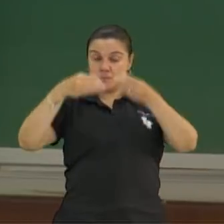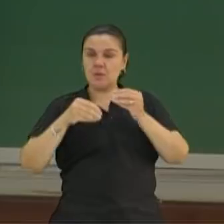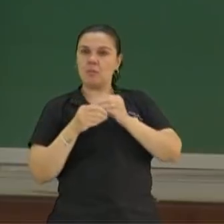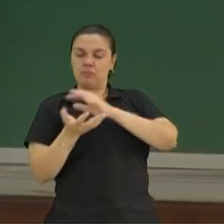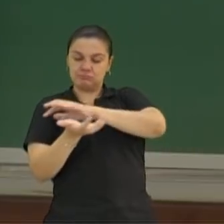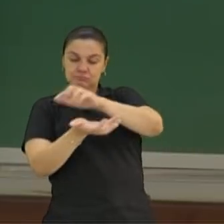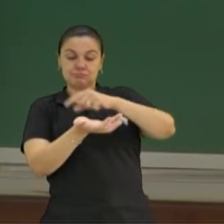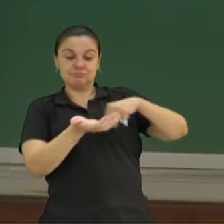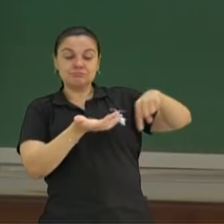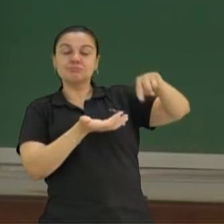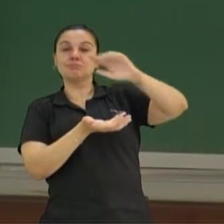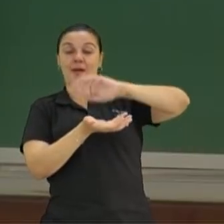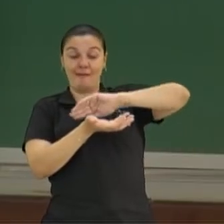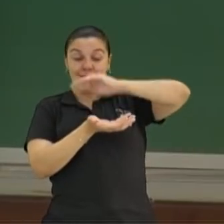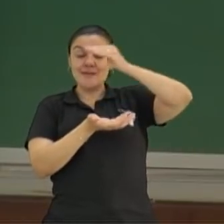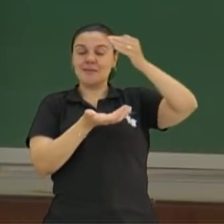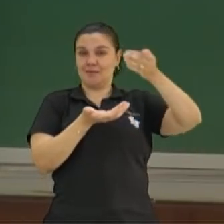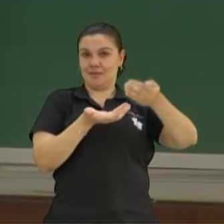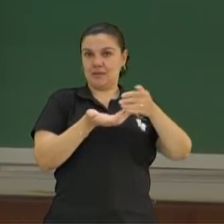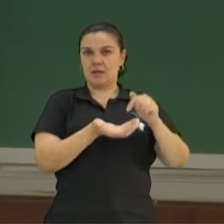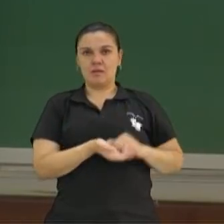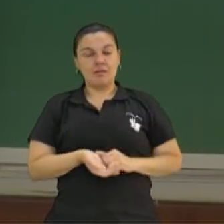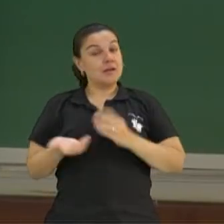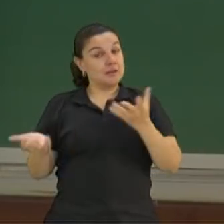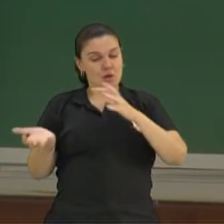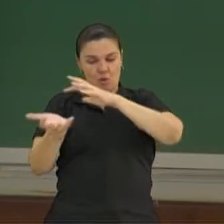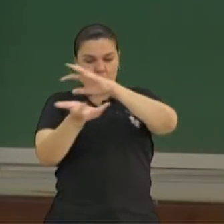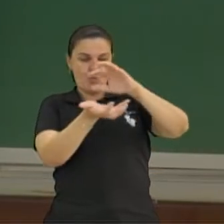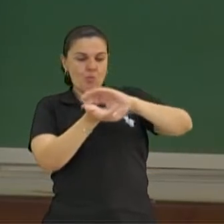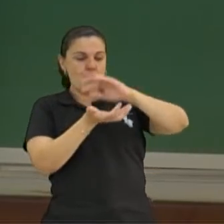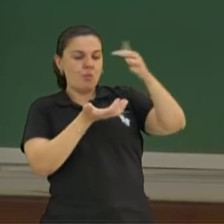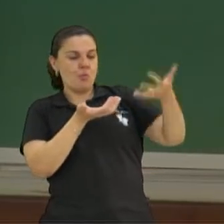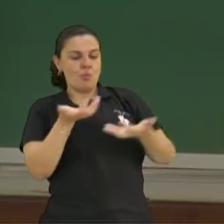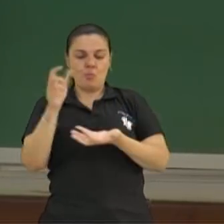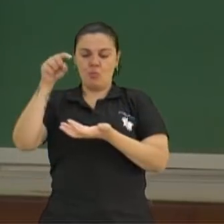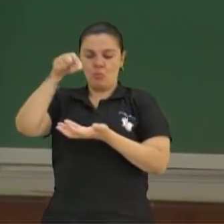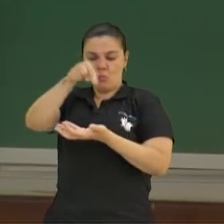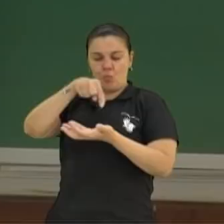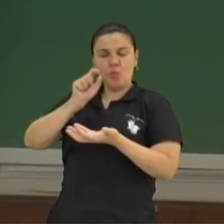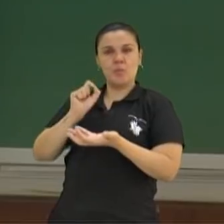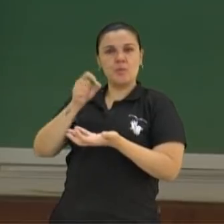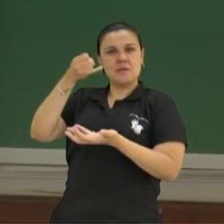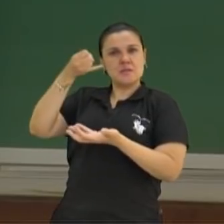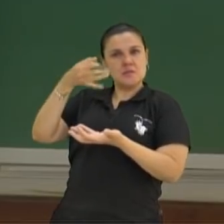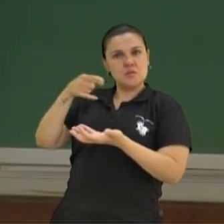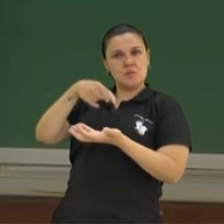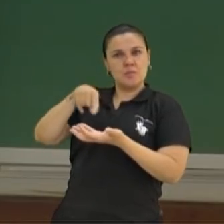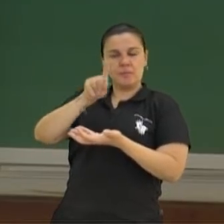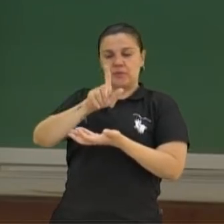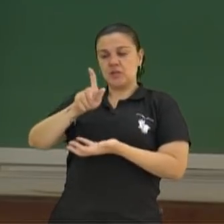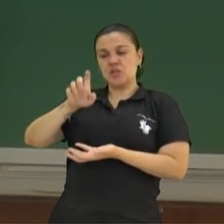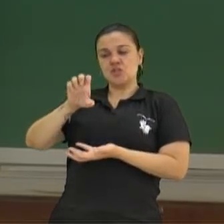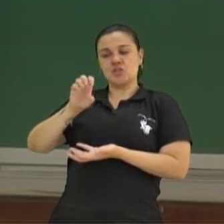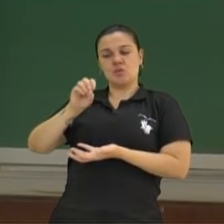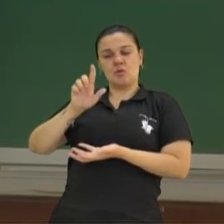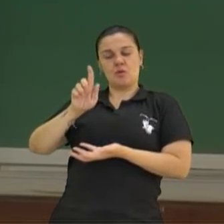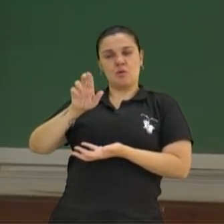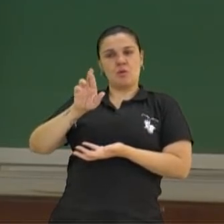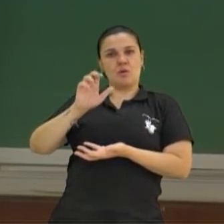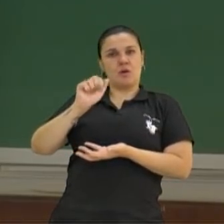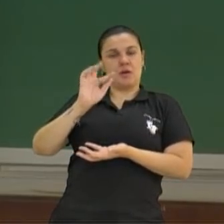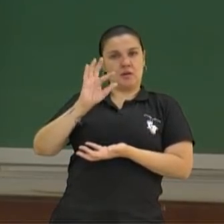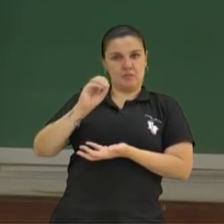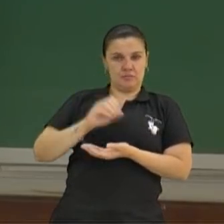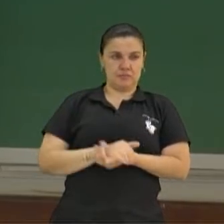da superfície terrestre. Então, o mundo que eles conheciam, quem fazia a descrição desse mundo eram os geógrafos.